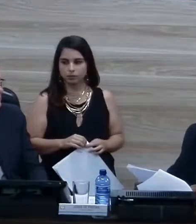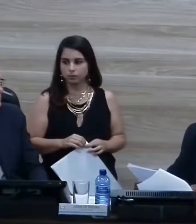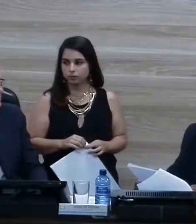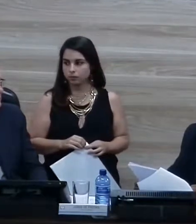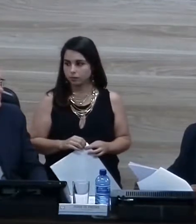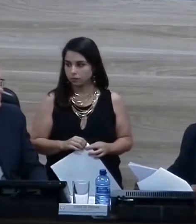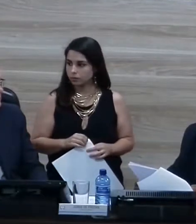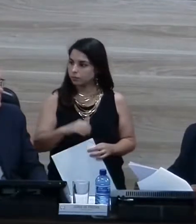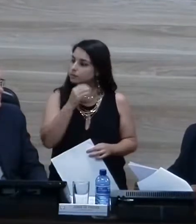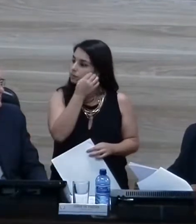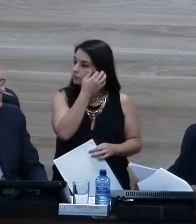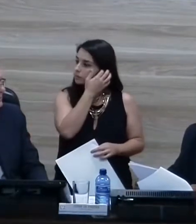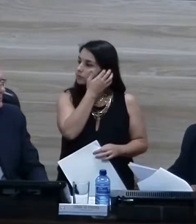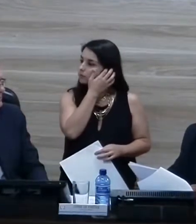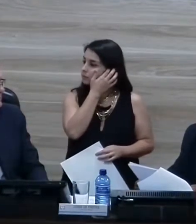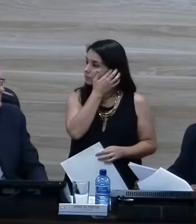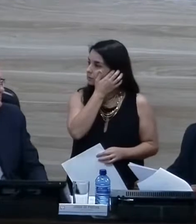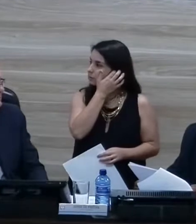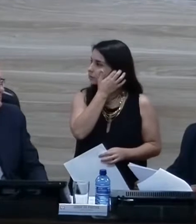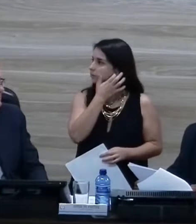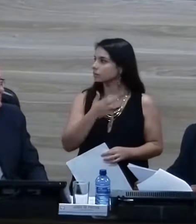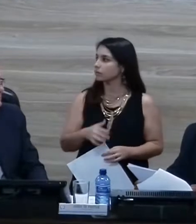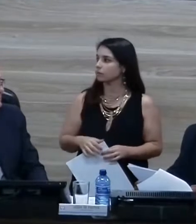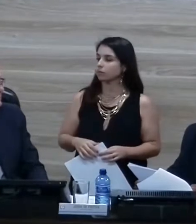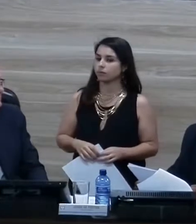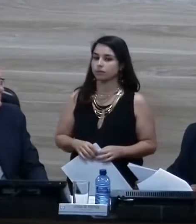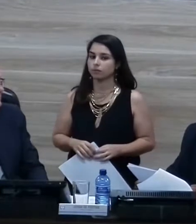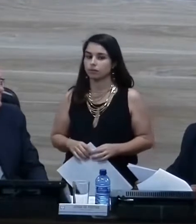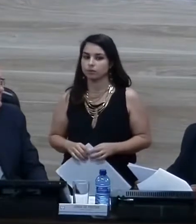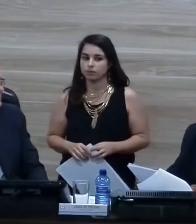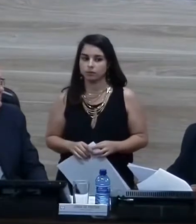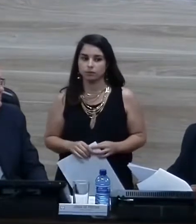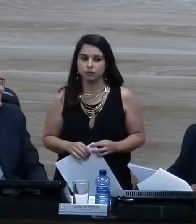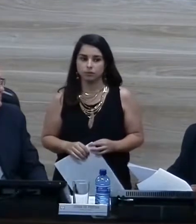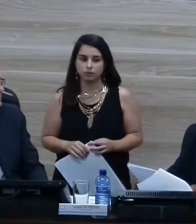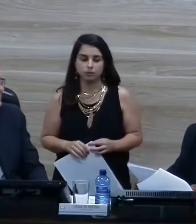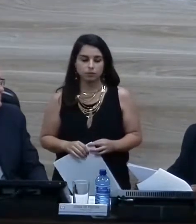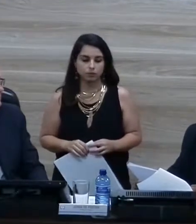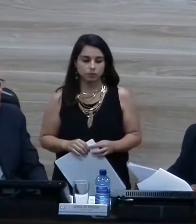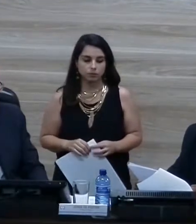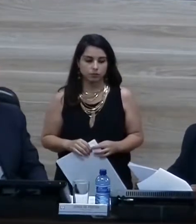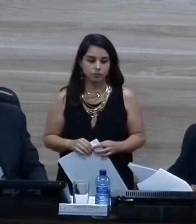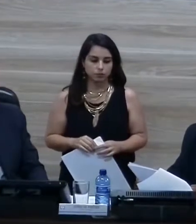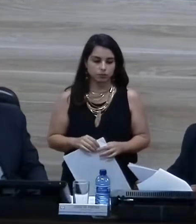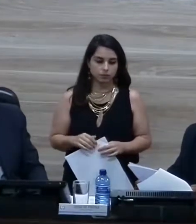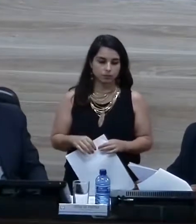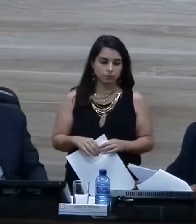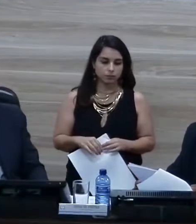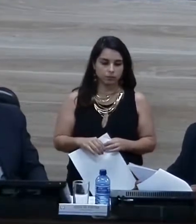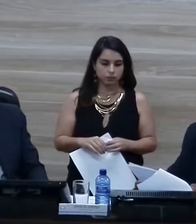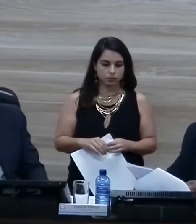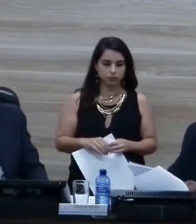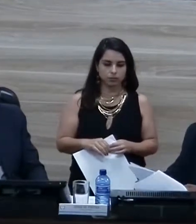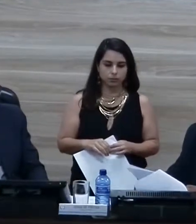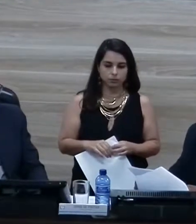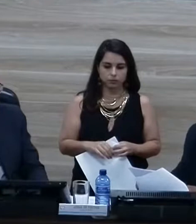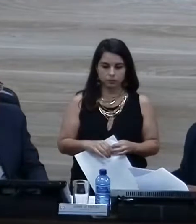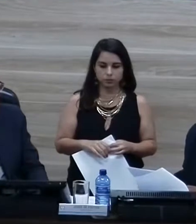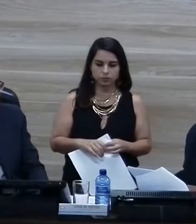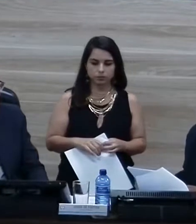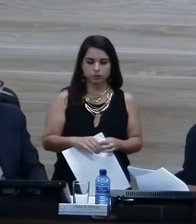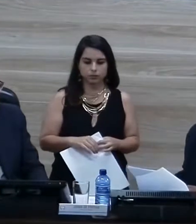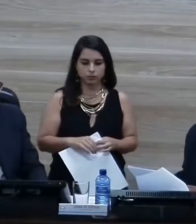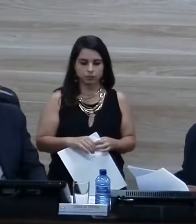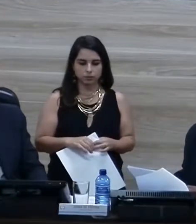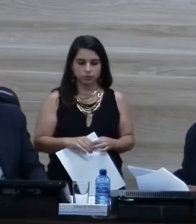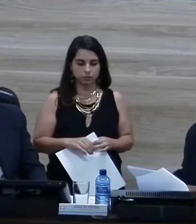Limeira, incluindo o aluguel de residência para o delegado da 20ª Delegacia de Serviço Militar e instrutores do